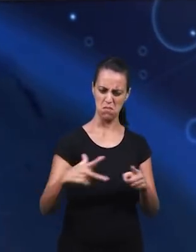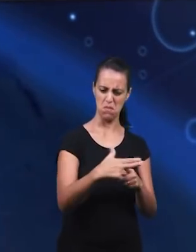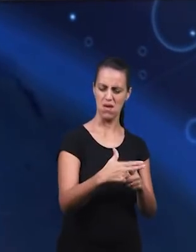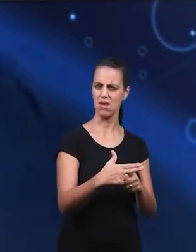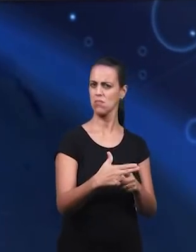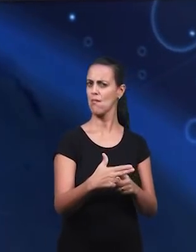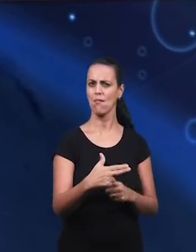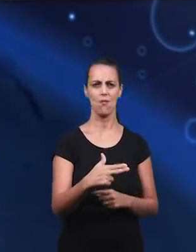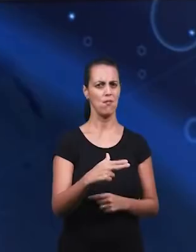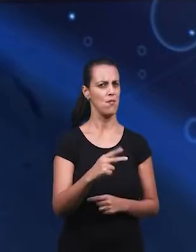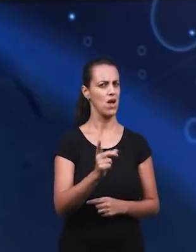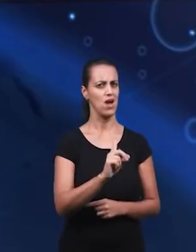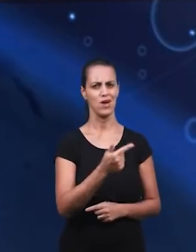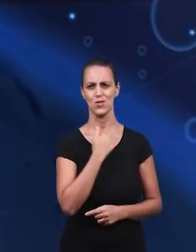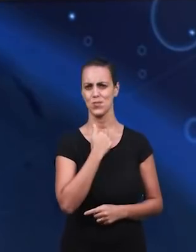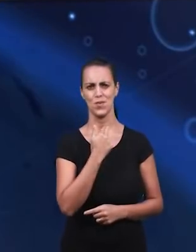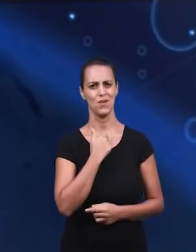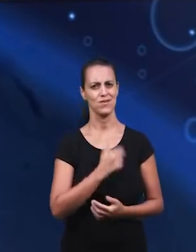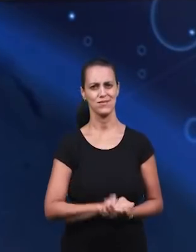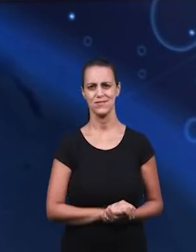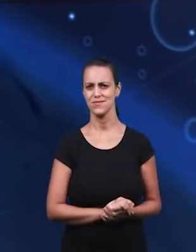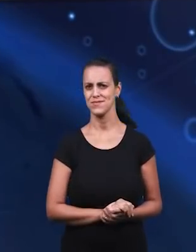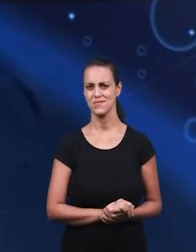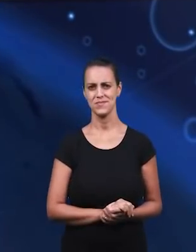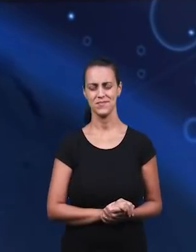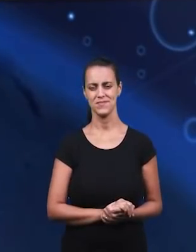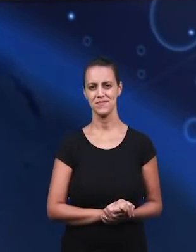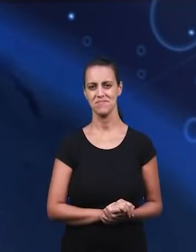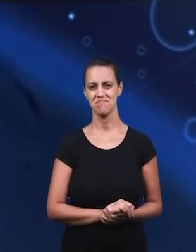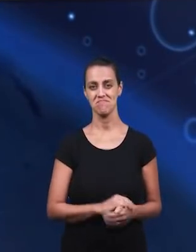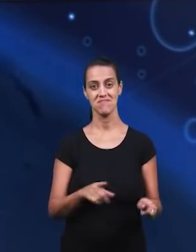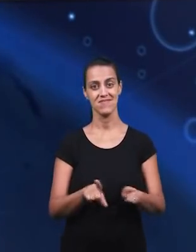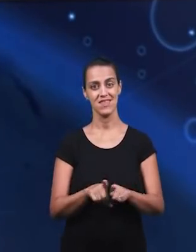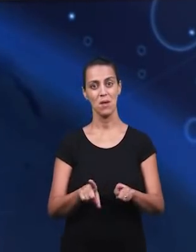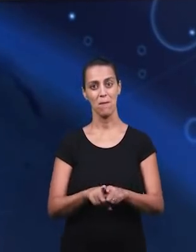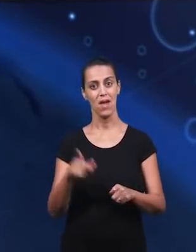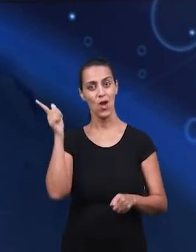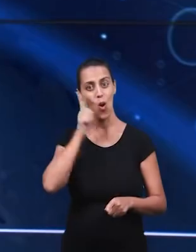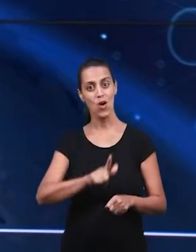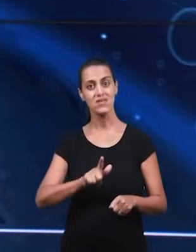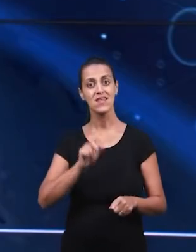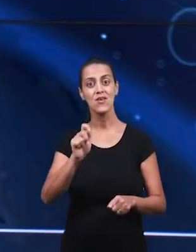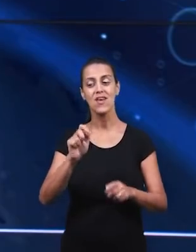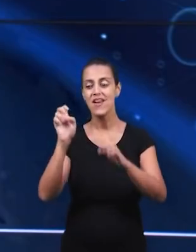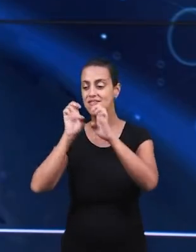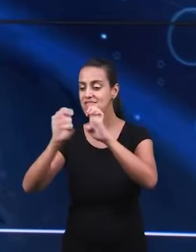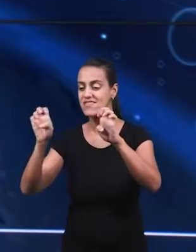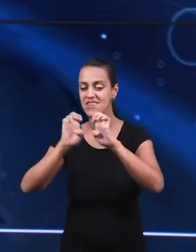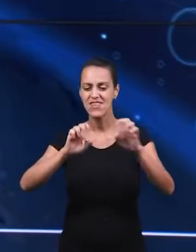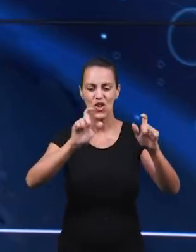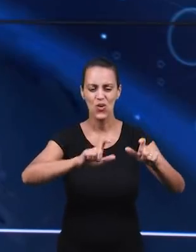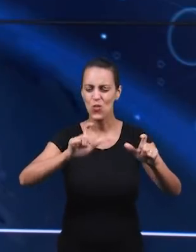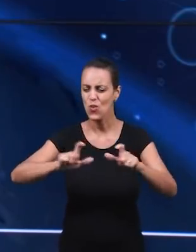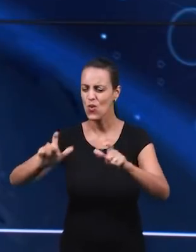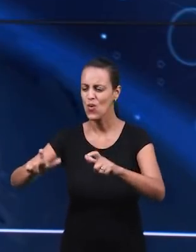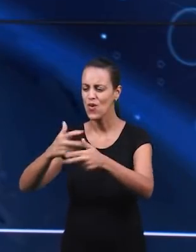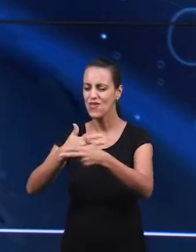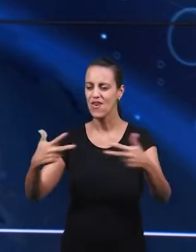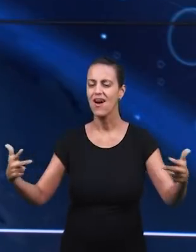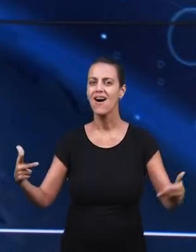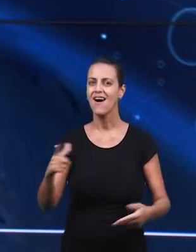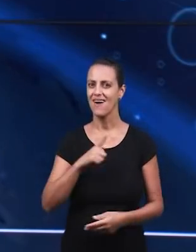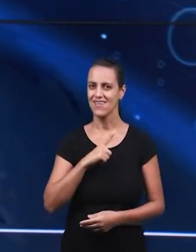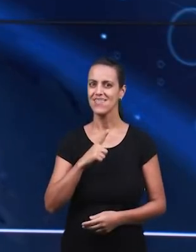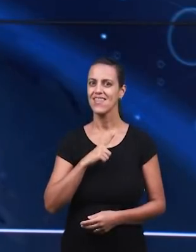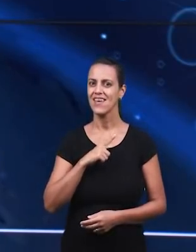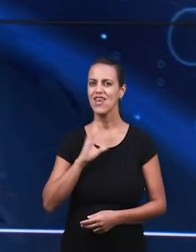impedir. Ficamos felizes também em saber que muita terra está sendo possuída aí, em Ottawa. Tive a oportunidade uma vez